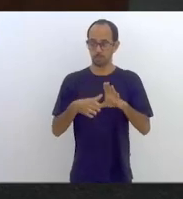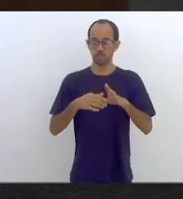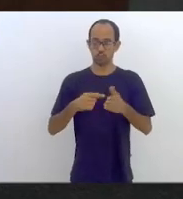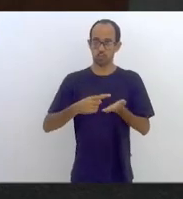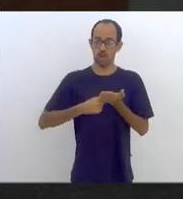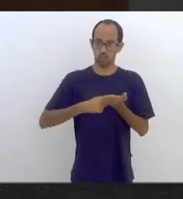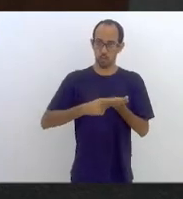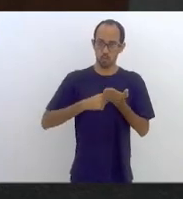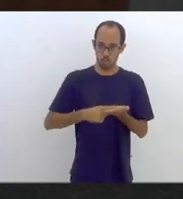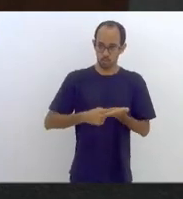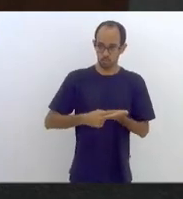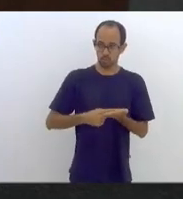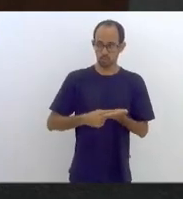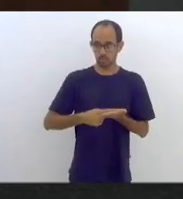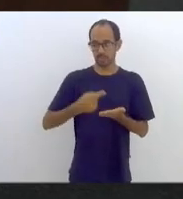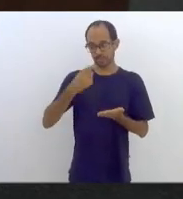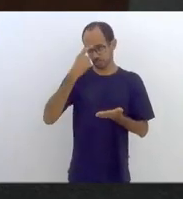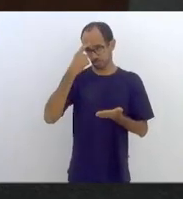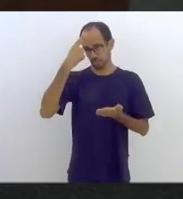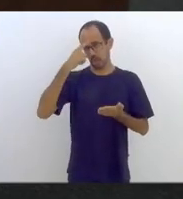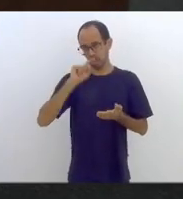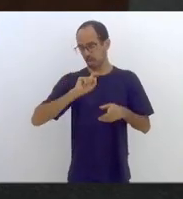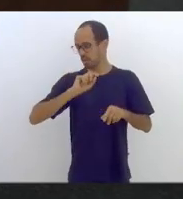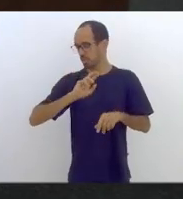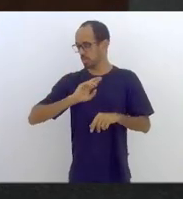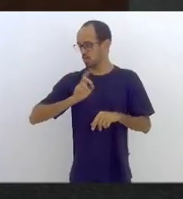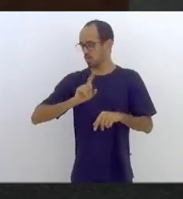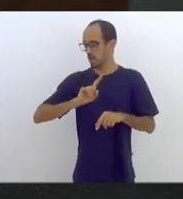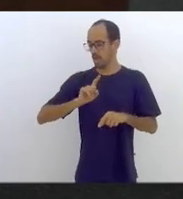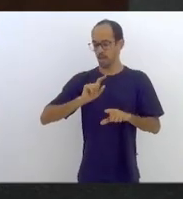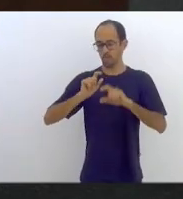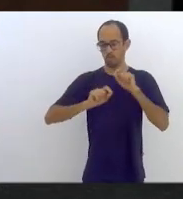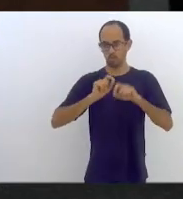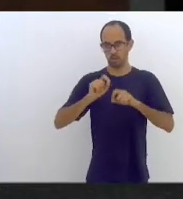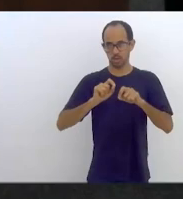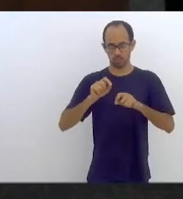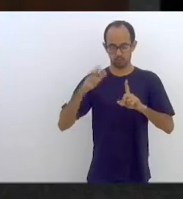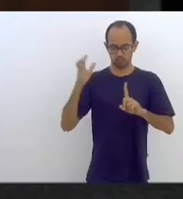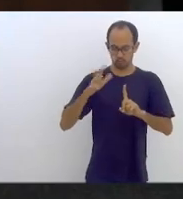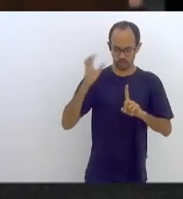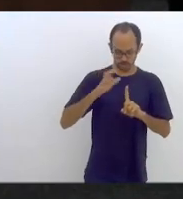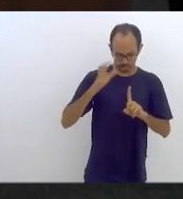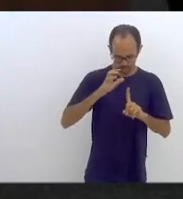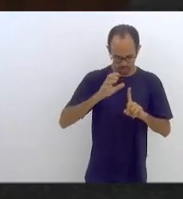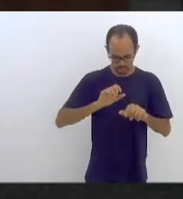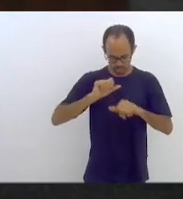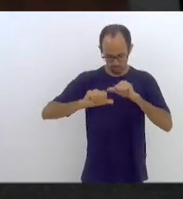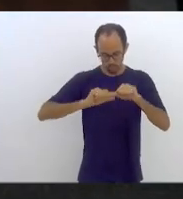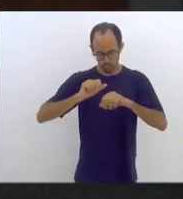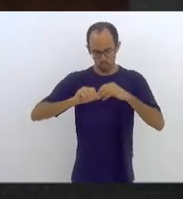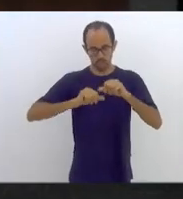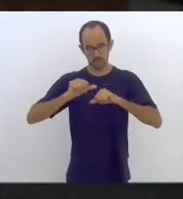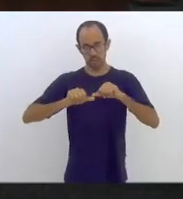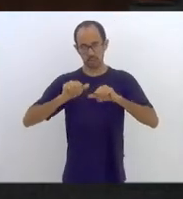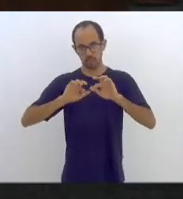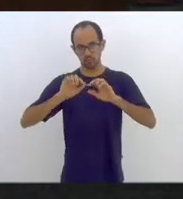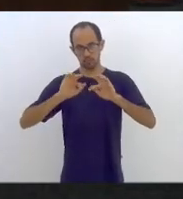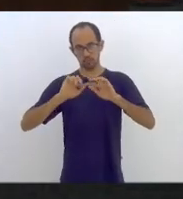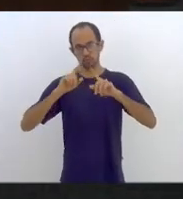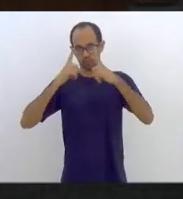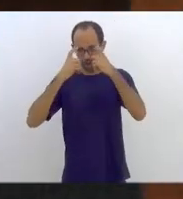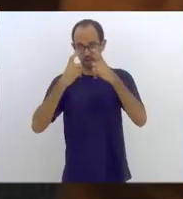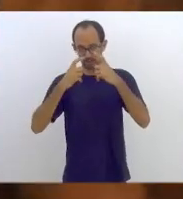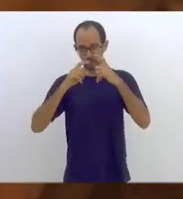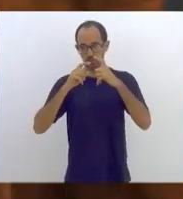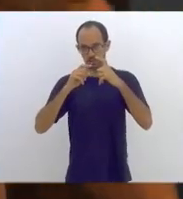entre as partes essa ideia ela não venha a interferir na dinâmica da violência doméstica ou então